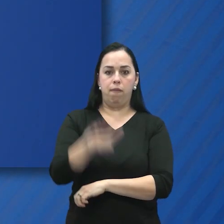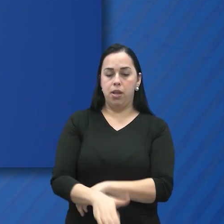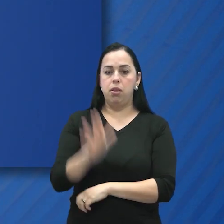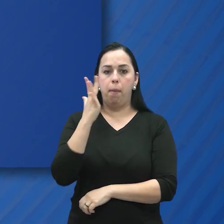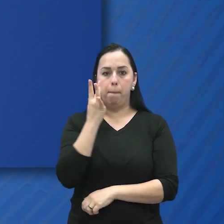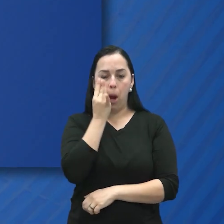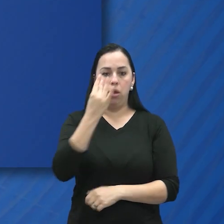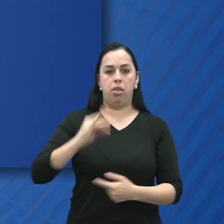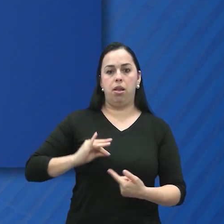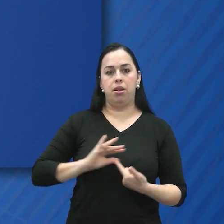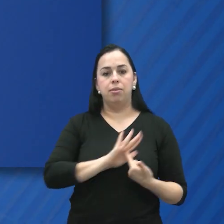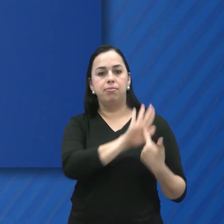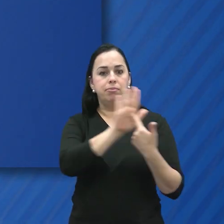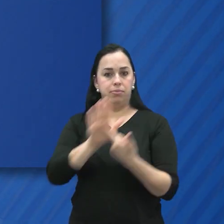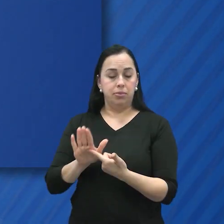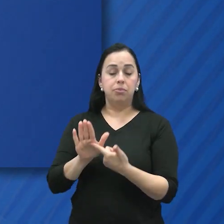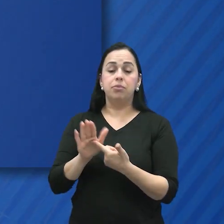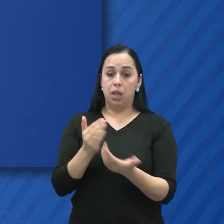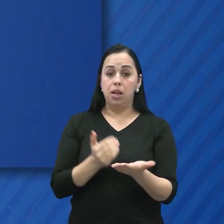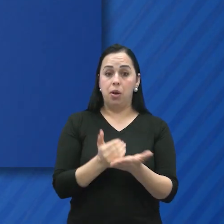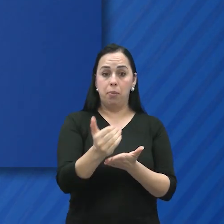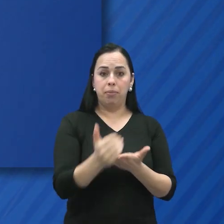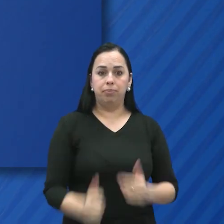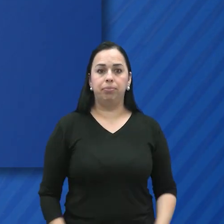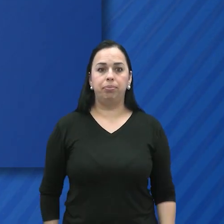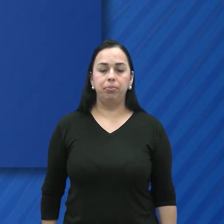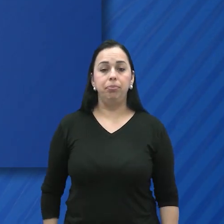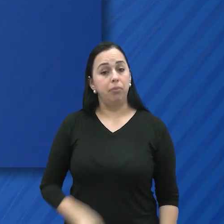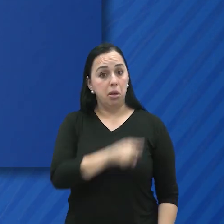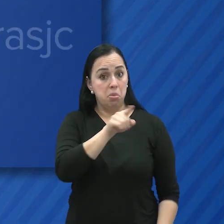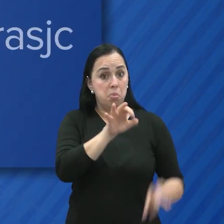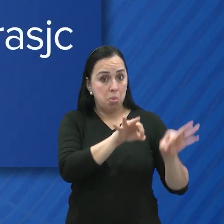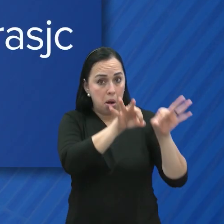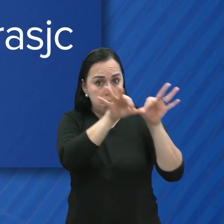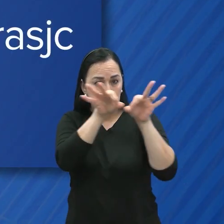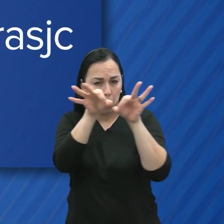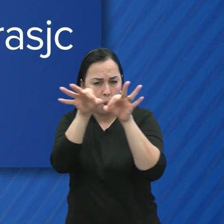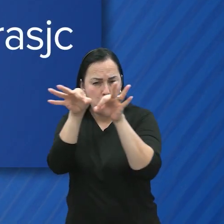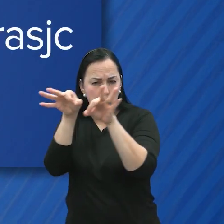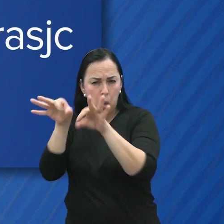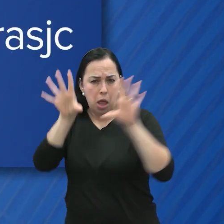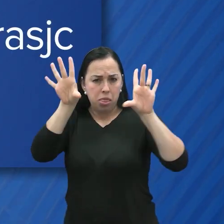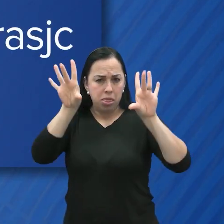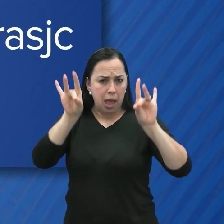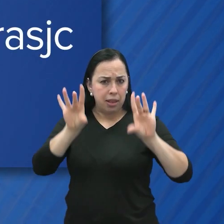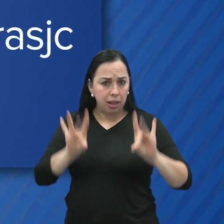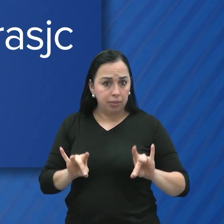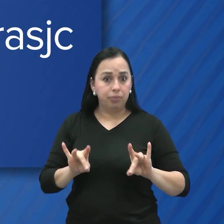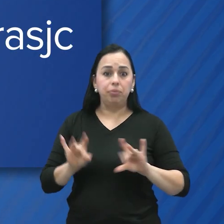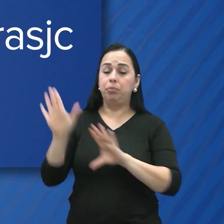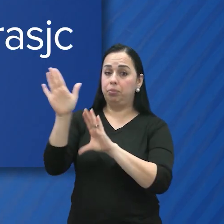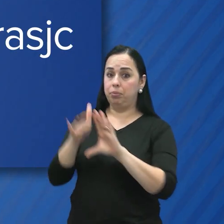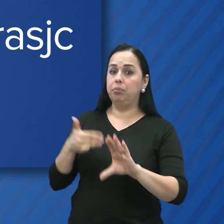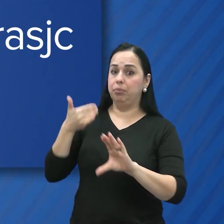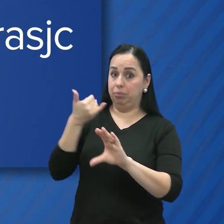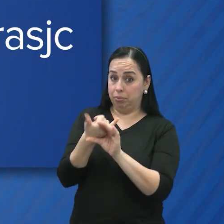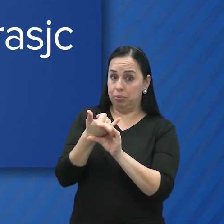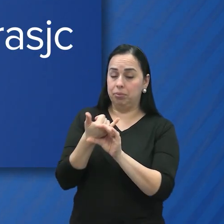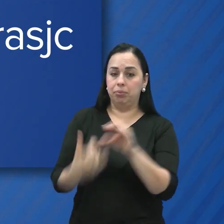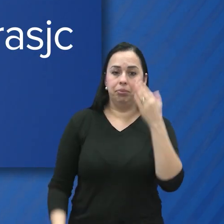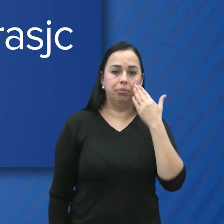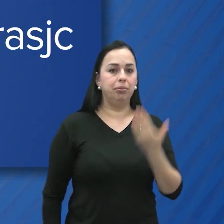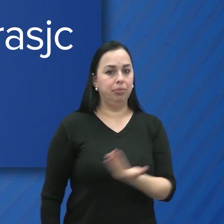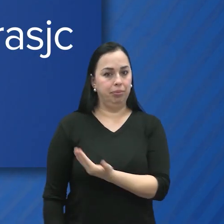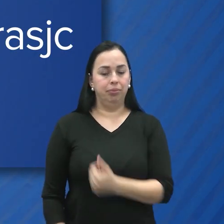com transmissão ao vivo a partir das 4 horas da tarde. Você pode acompanhar os trabalhos em plenário